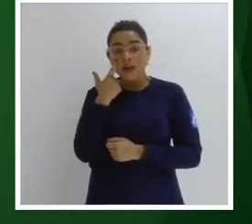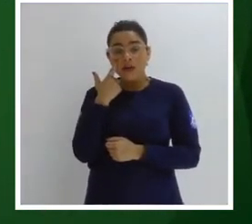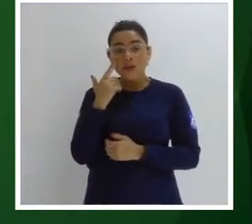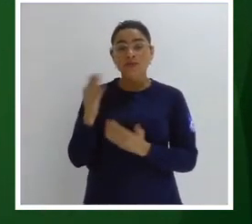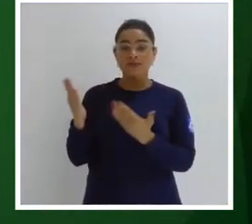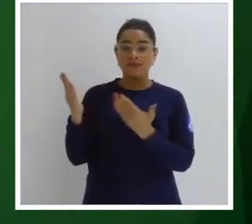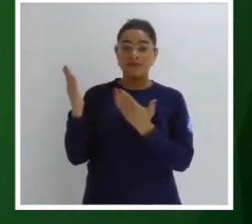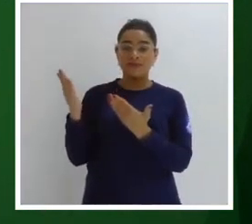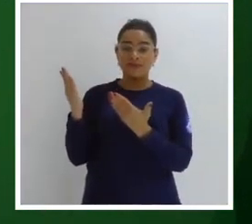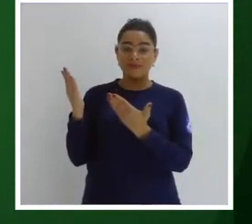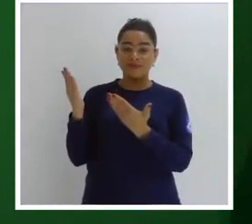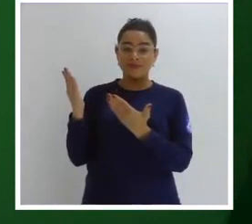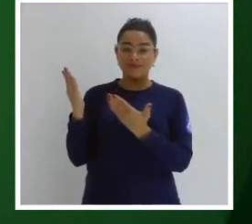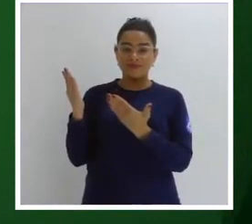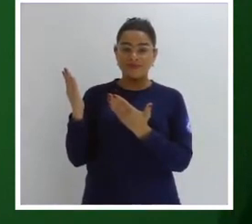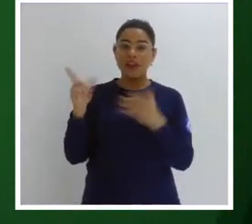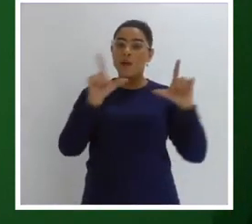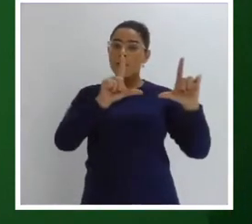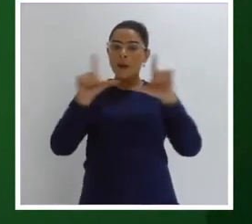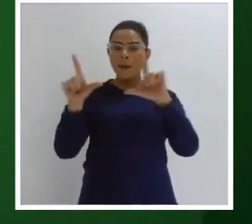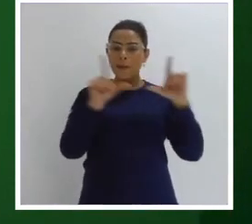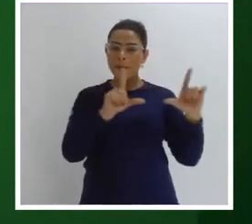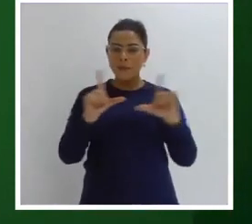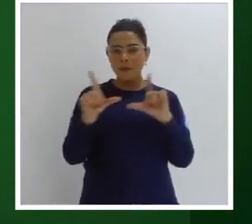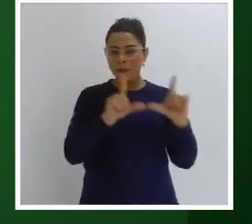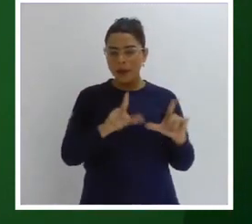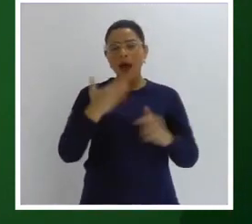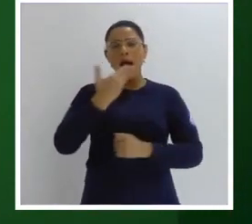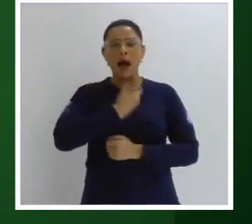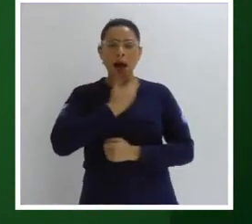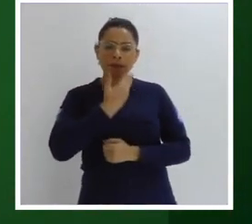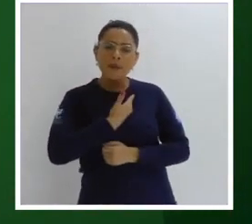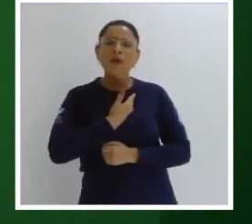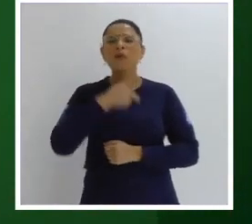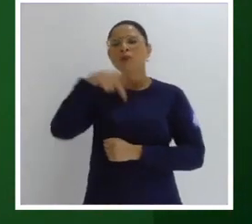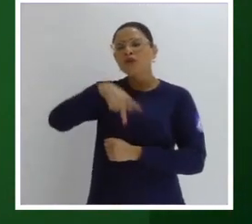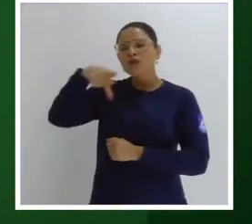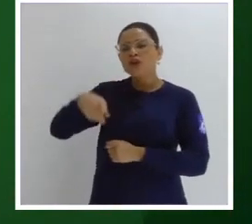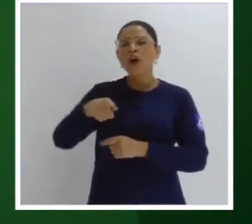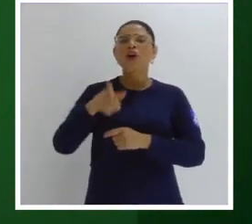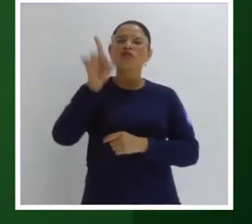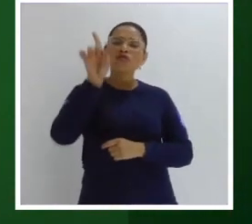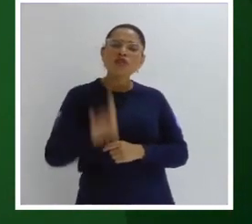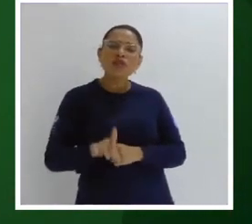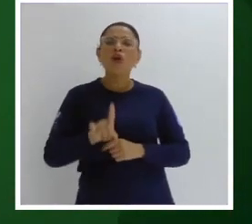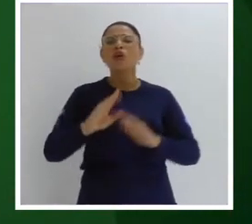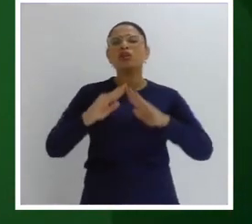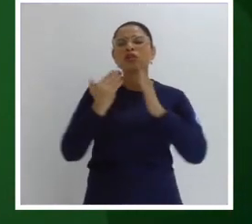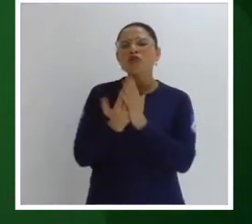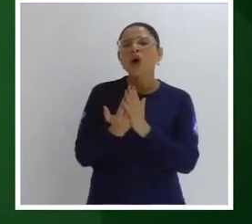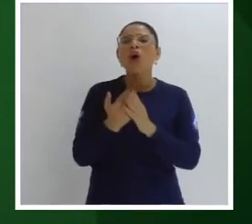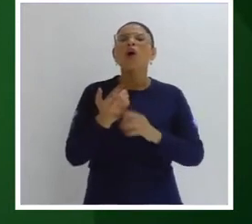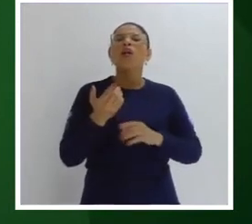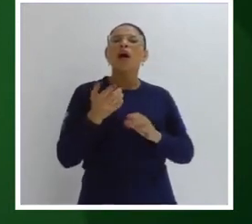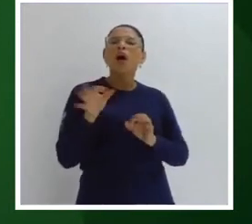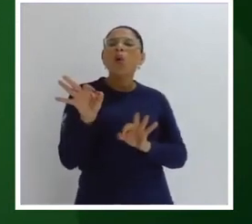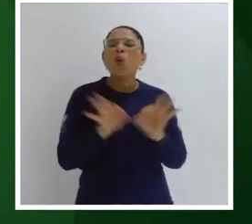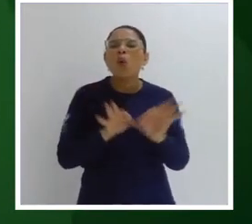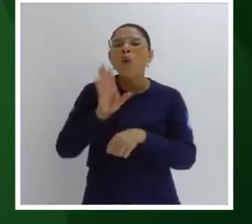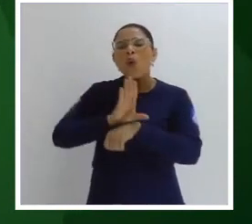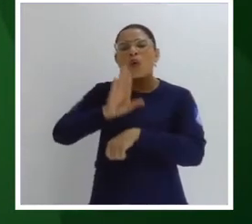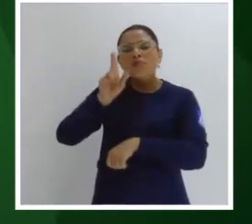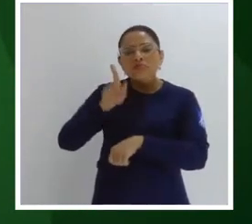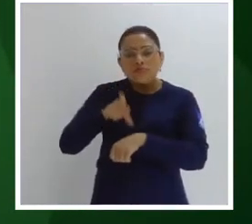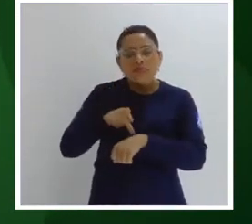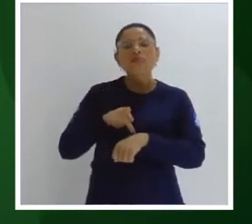várias imagens aqui de colegas professores diretores de escola coordenadores ensino de